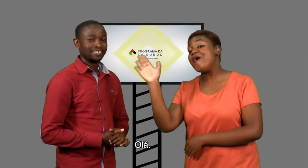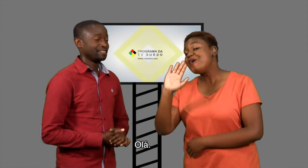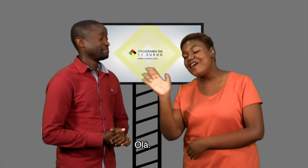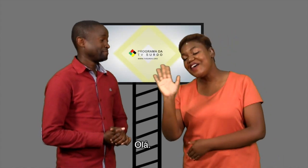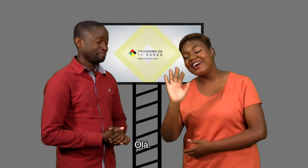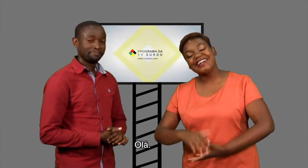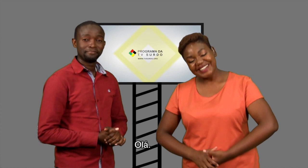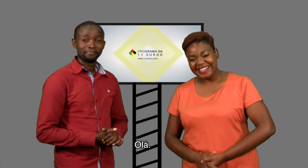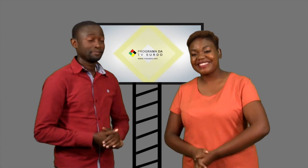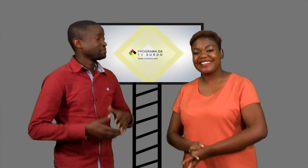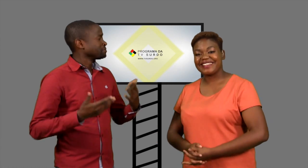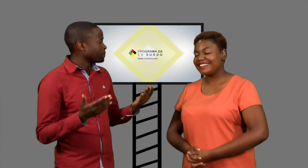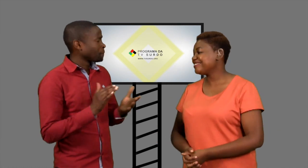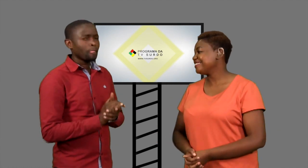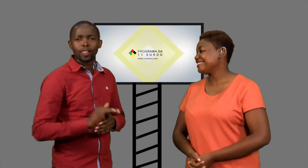Olá!